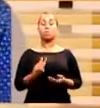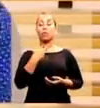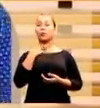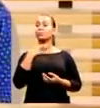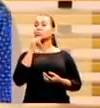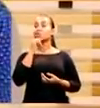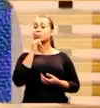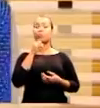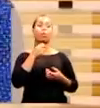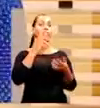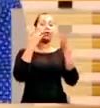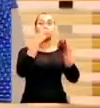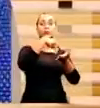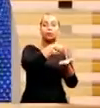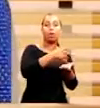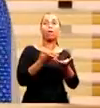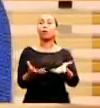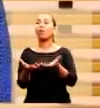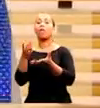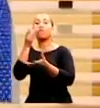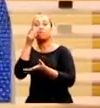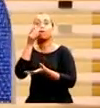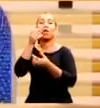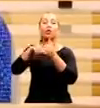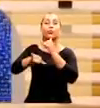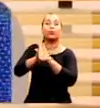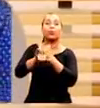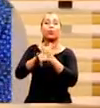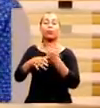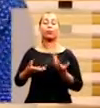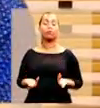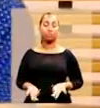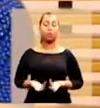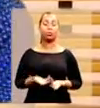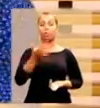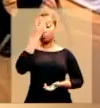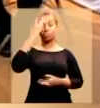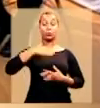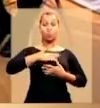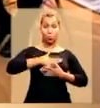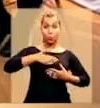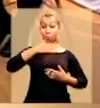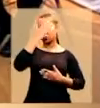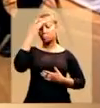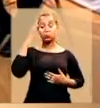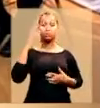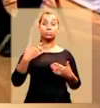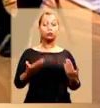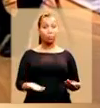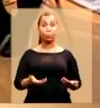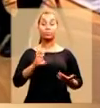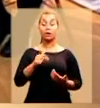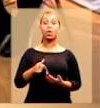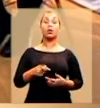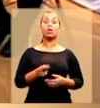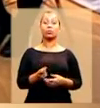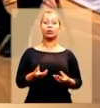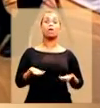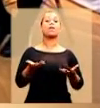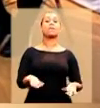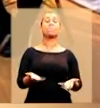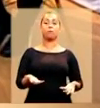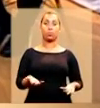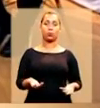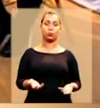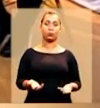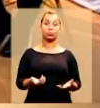na contramão do público. O público está consumindo isso, é o que está consumindo. Então, mas esse gosto que o público tem de consumir essas coisas, porque de uma certa forma também é imposto que ele